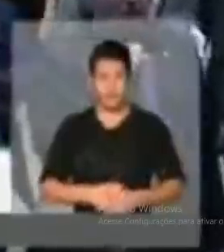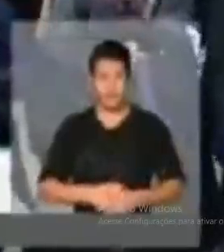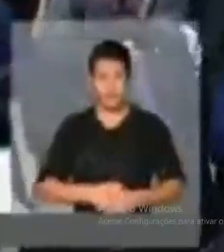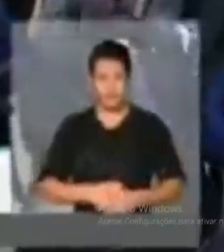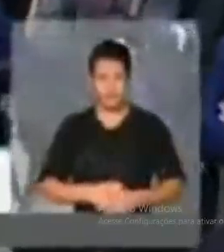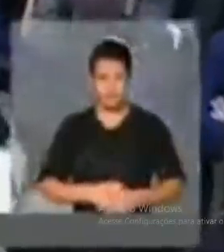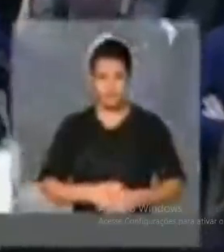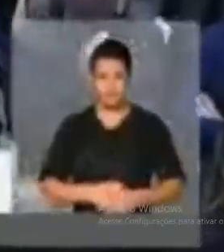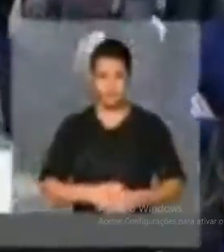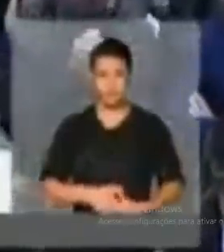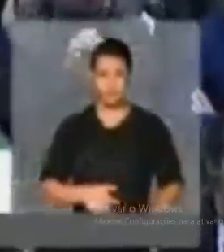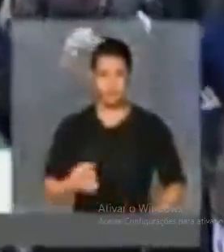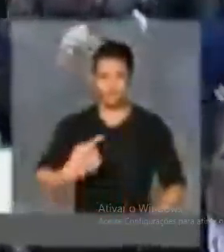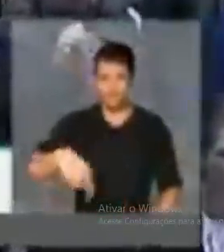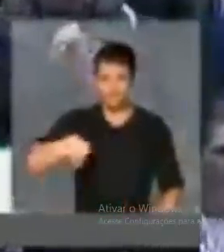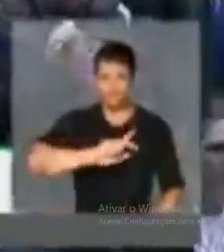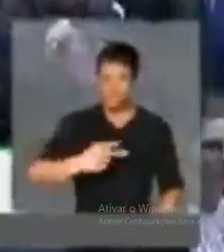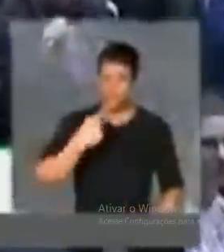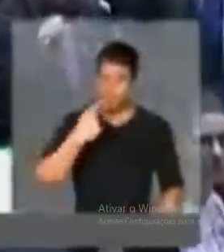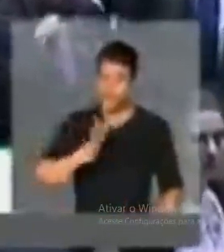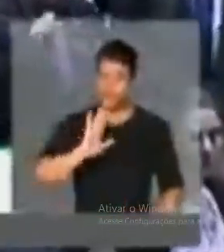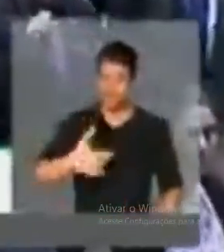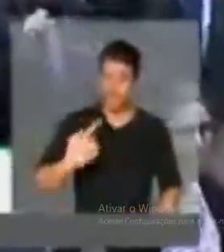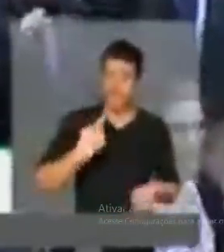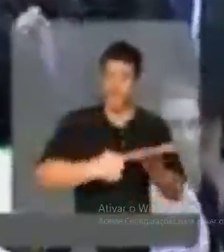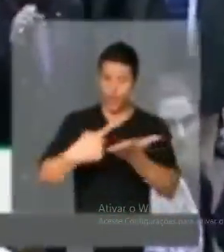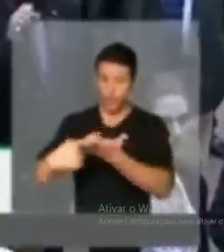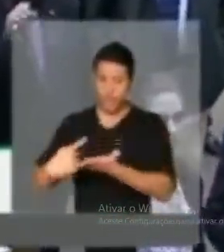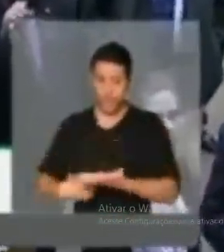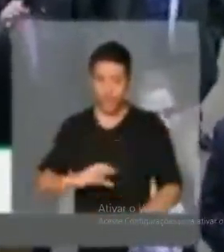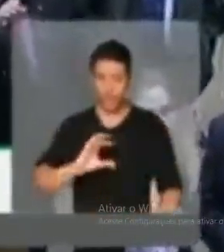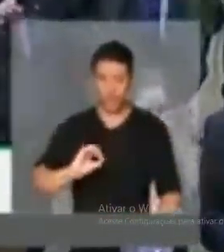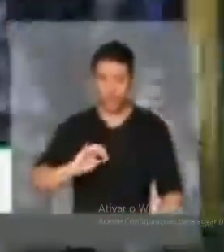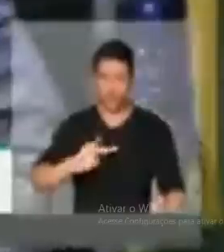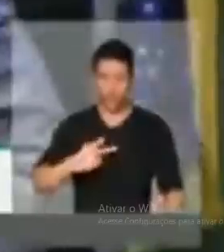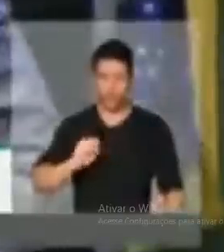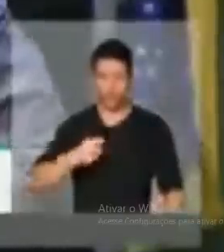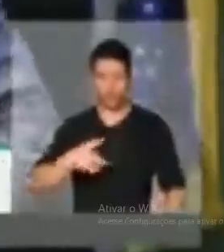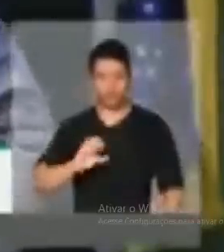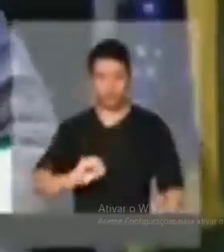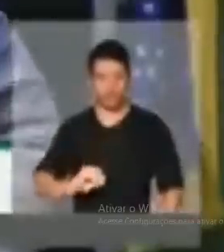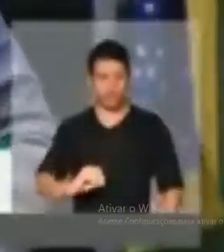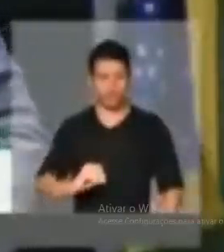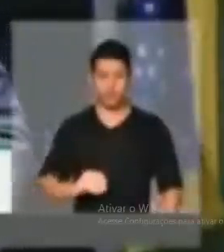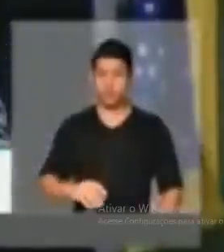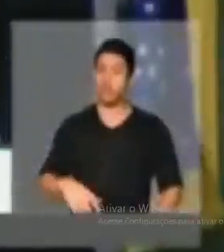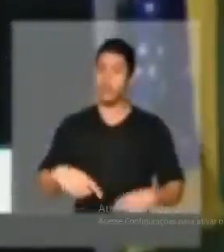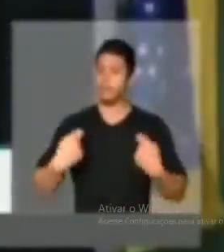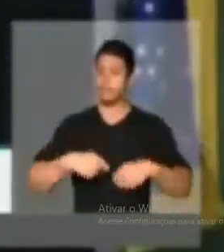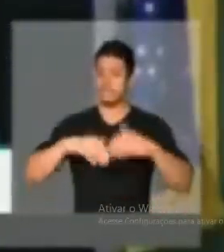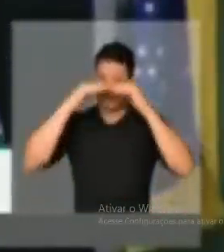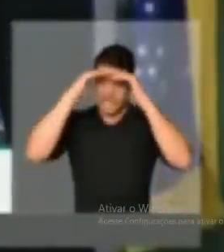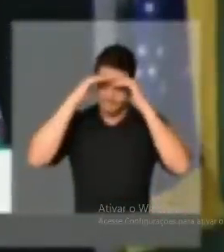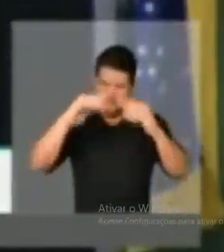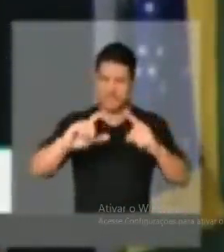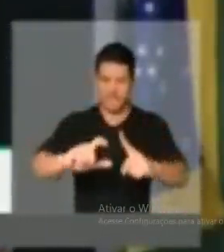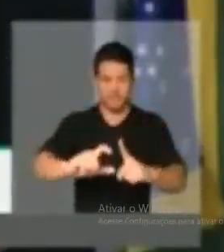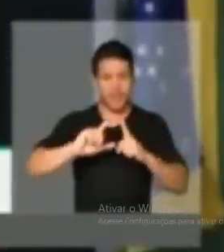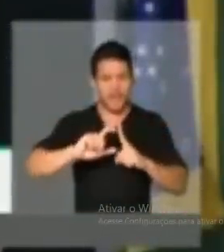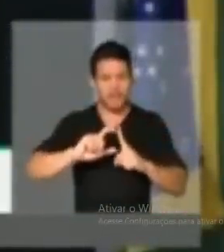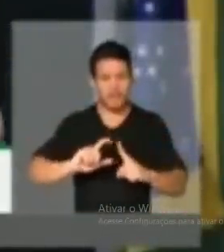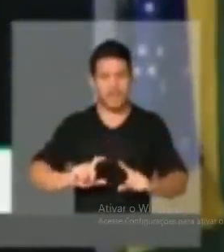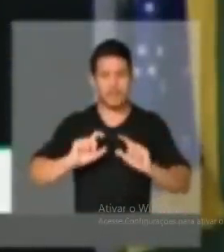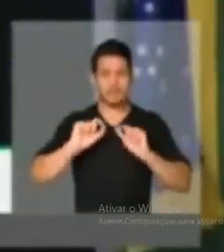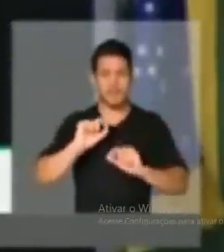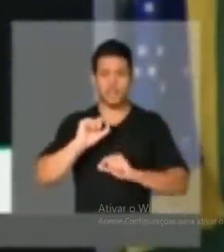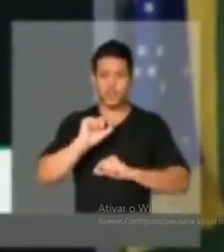Quando foi dito e quando foi negociado com a oposição, Ó, ficou nervosa, vamos vai manter falar. a palavra, foi mantido palavra. E o que